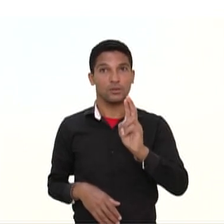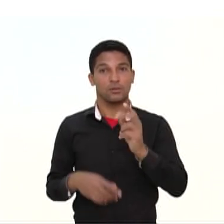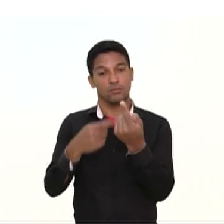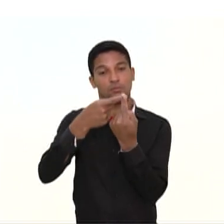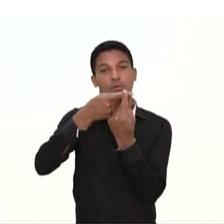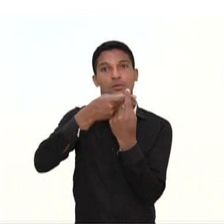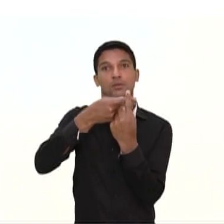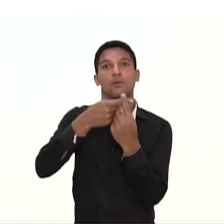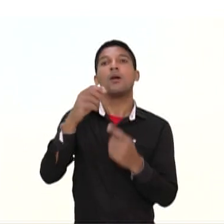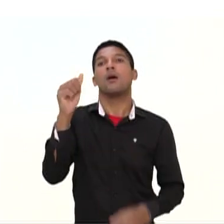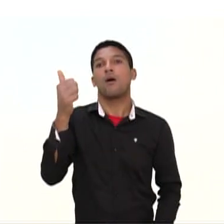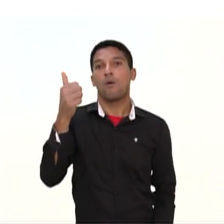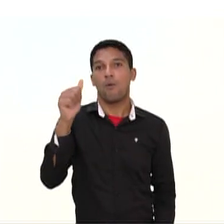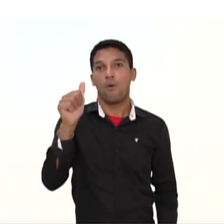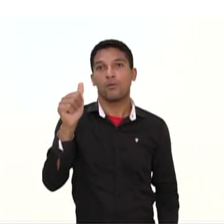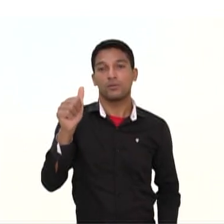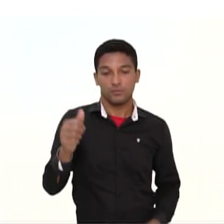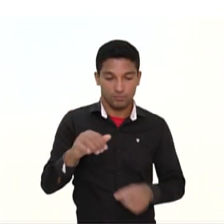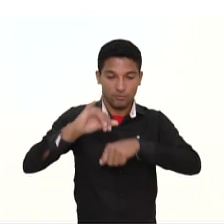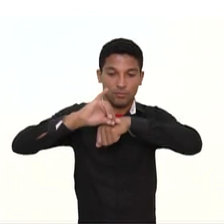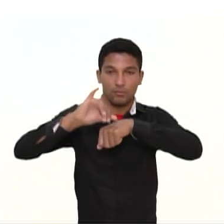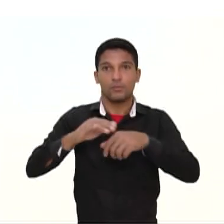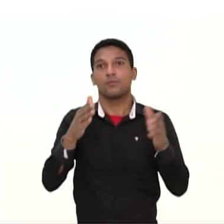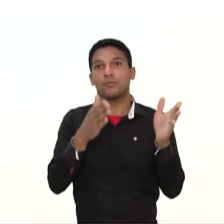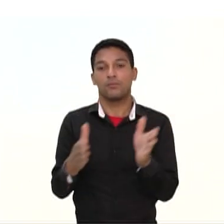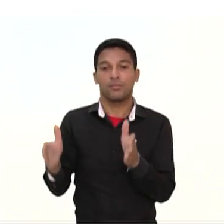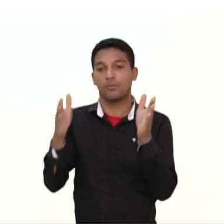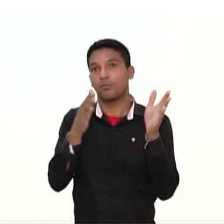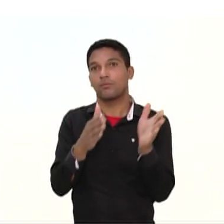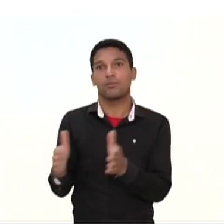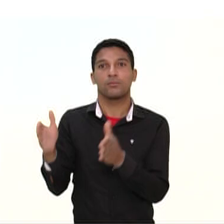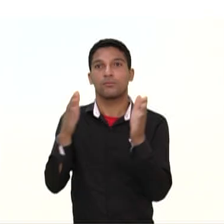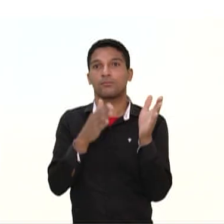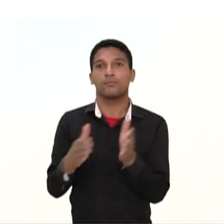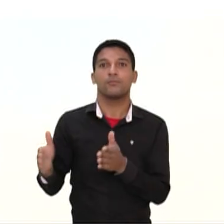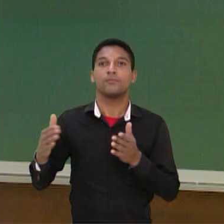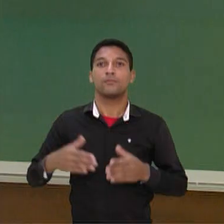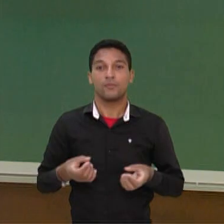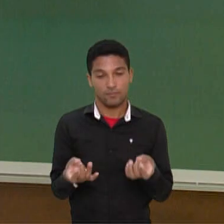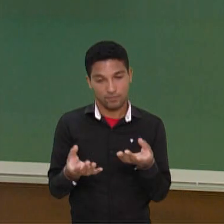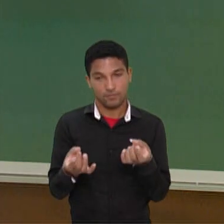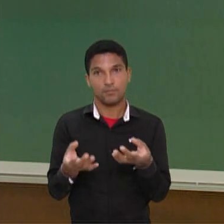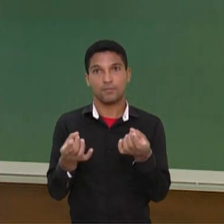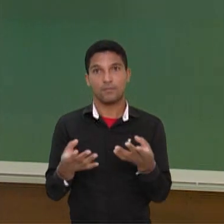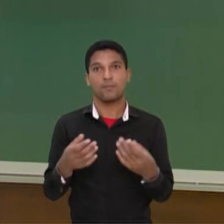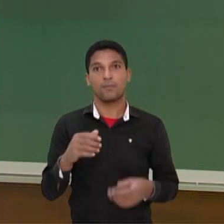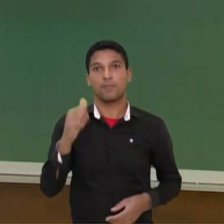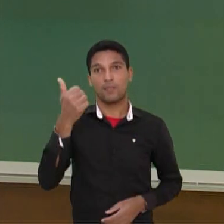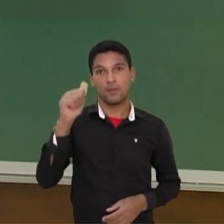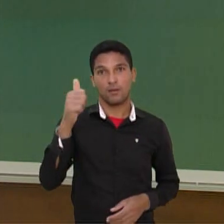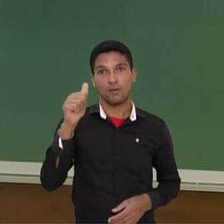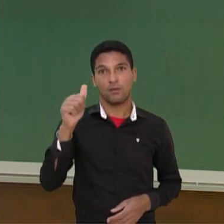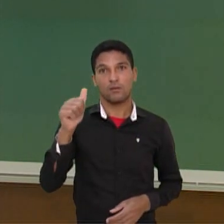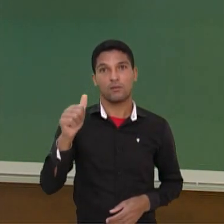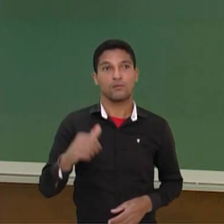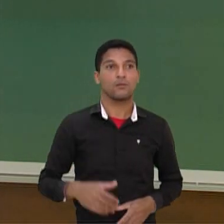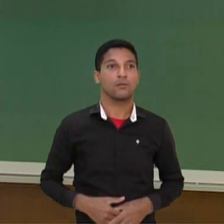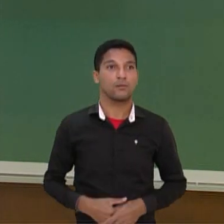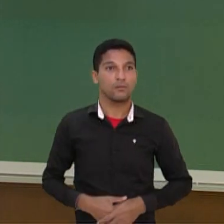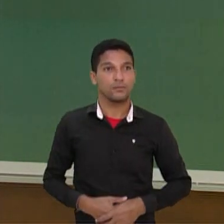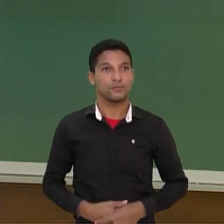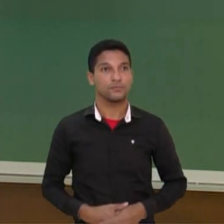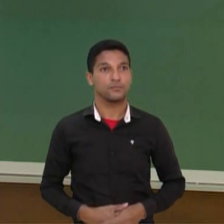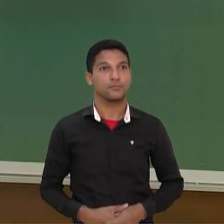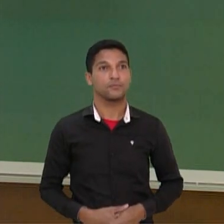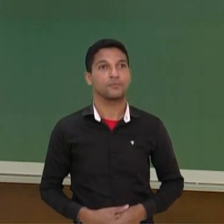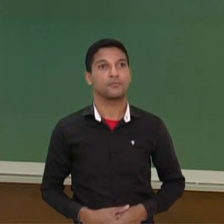11 unidades. Beleza? Tranquilo? Vamos para o item B. O item B está lá assim, qual deve ser